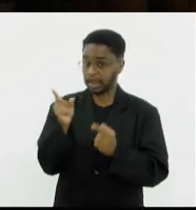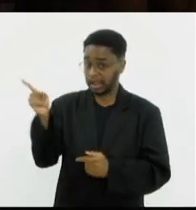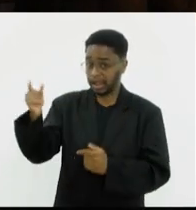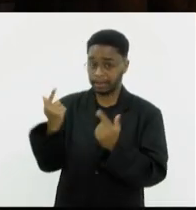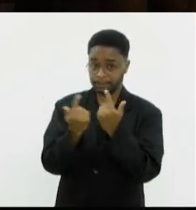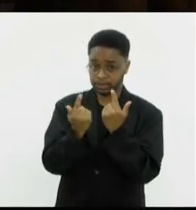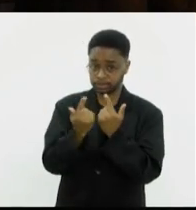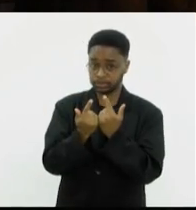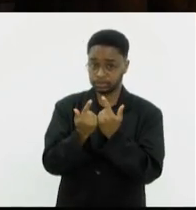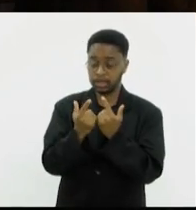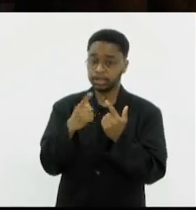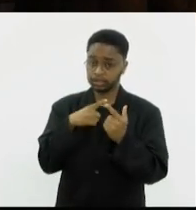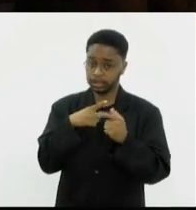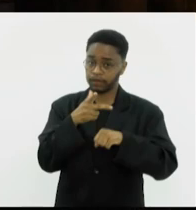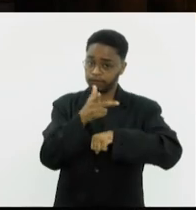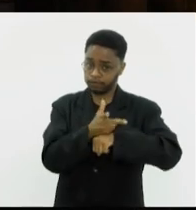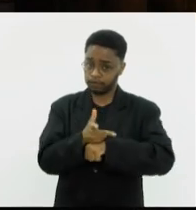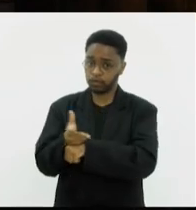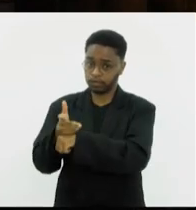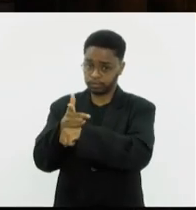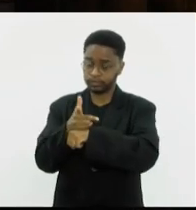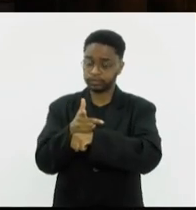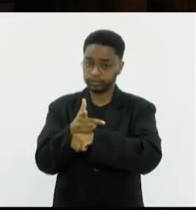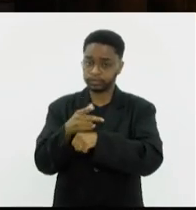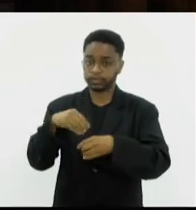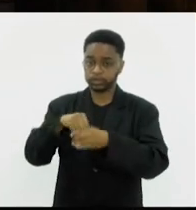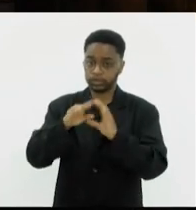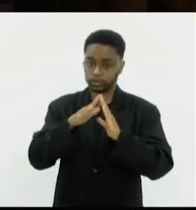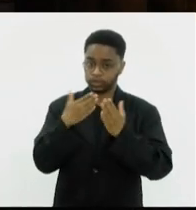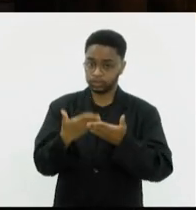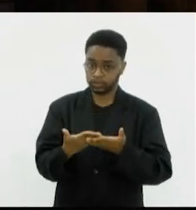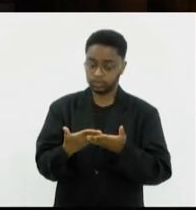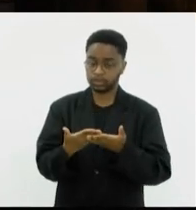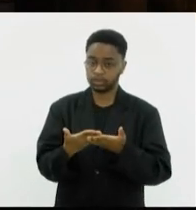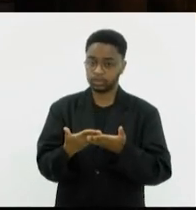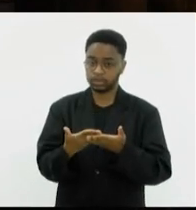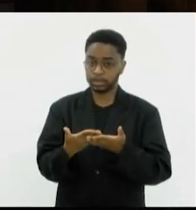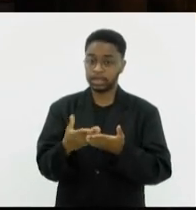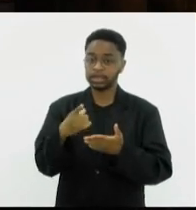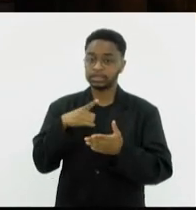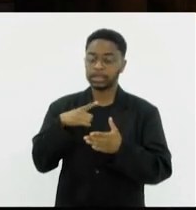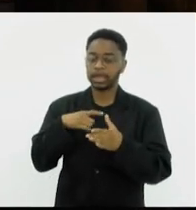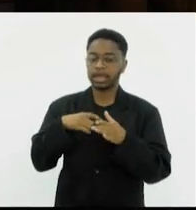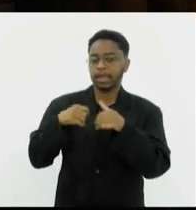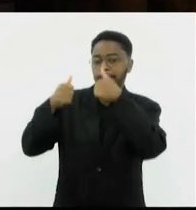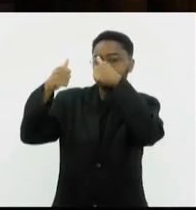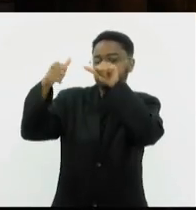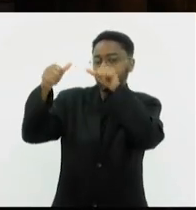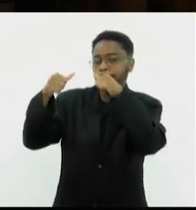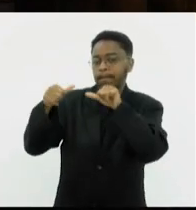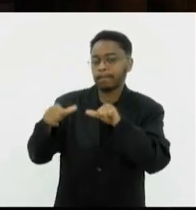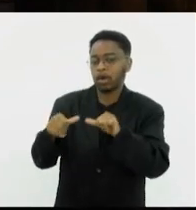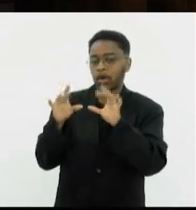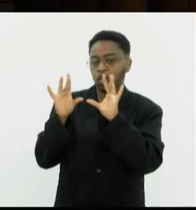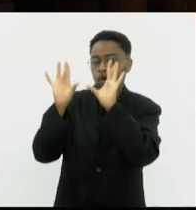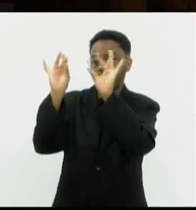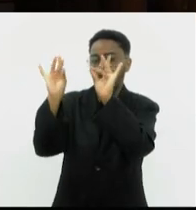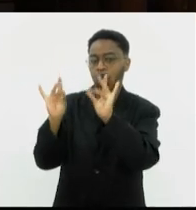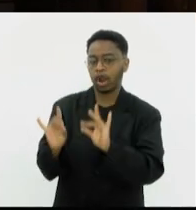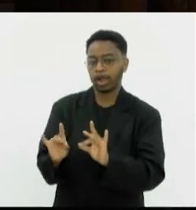nos armários está filmado, dentro da escola, estavam os seus adesivos colados, o teu e de